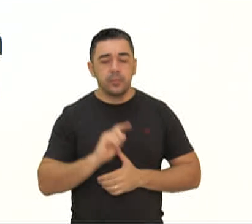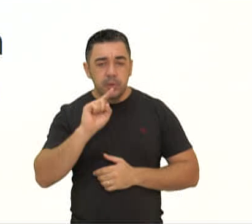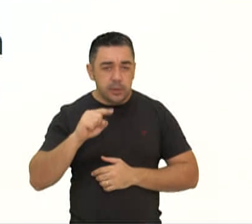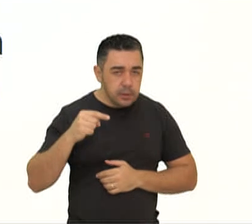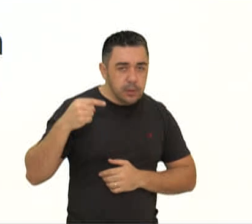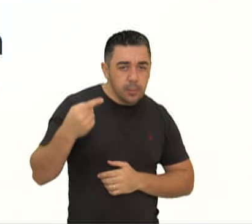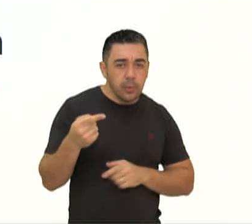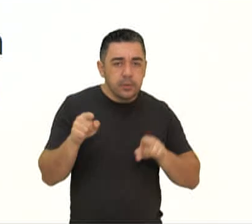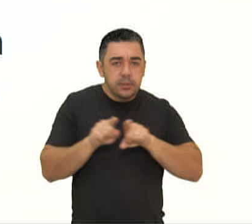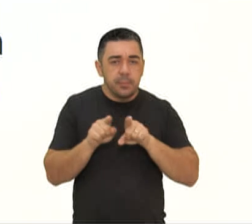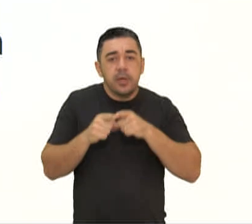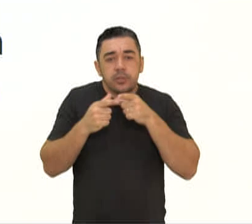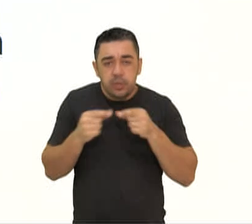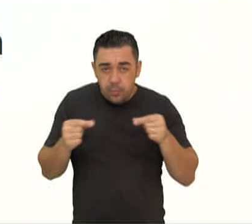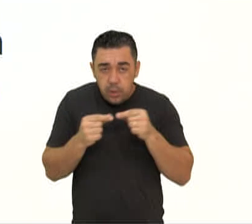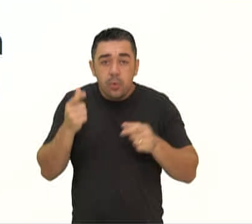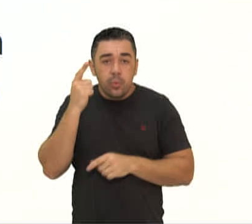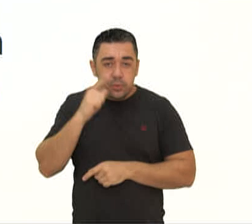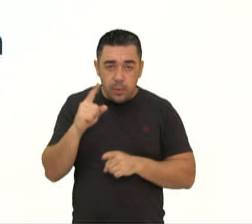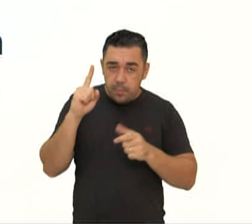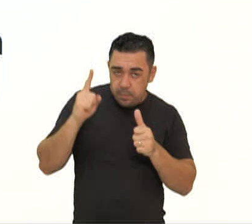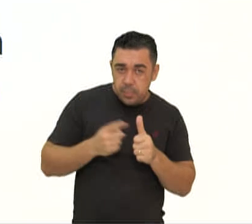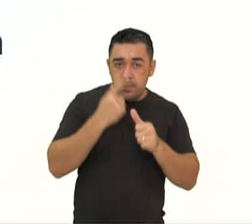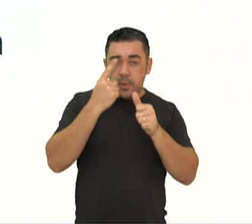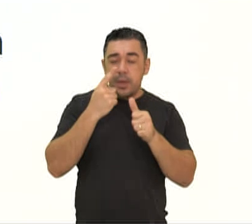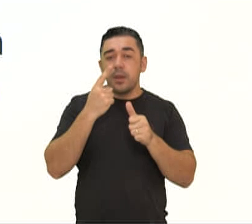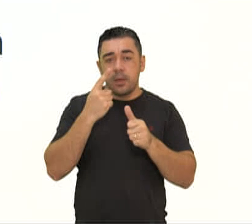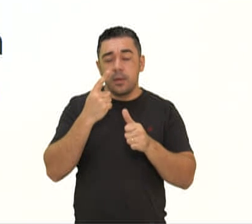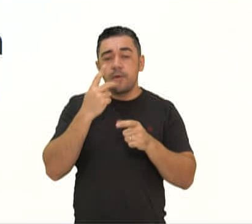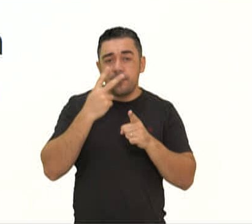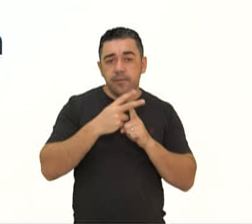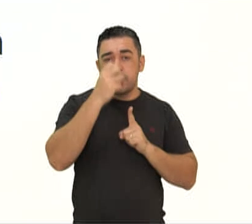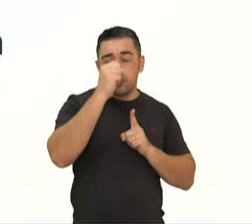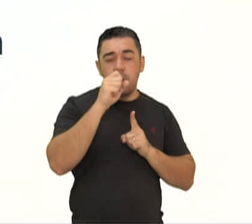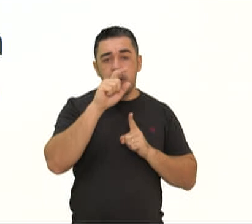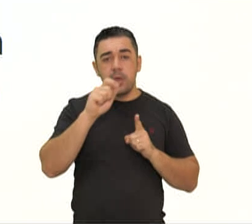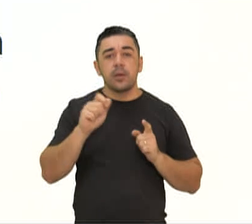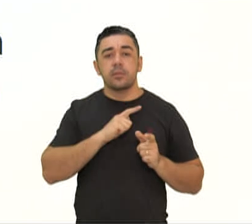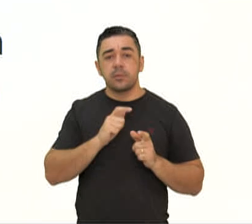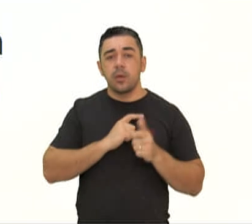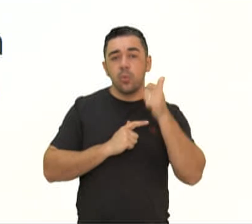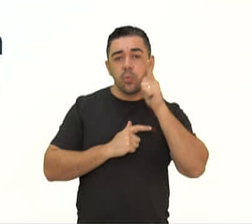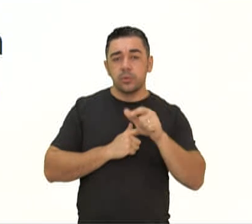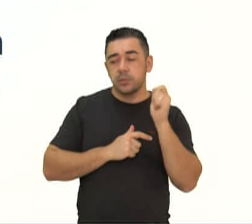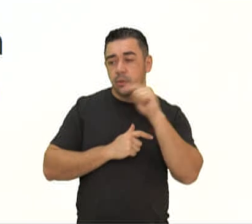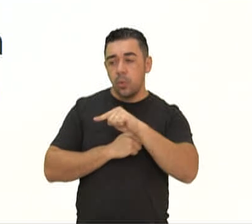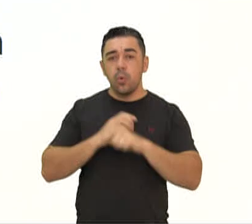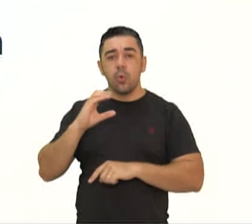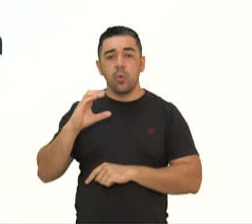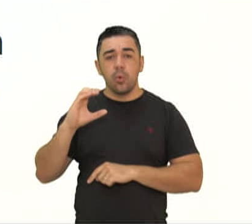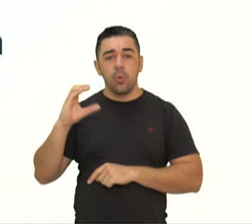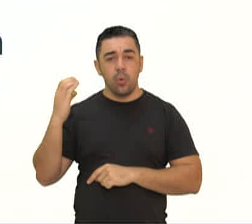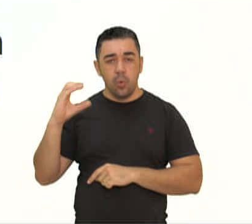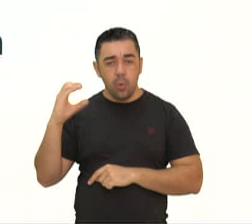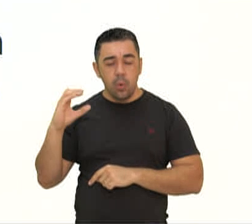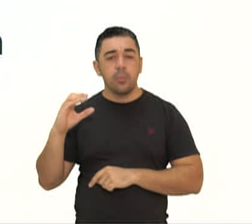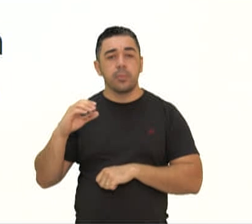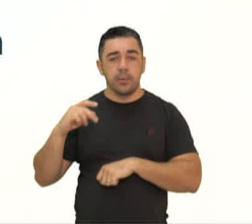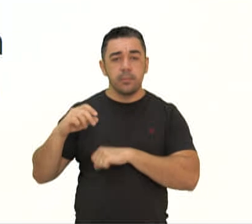japonesa conseguir sua primeira vitória em cima de uma seleção sul-americana, batendo a Colômbia por